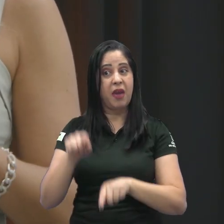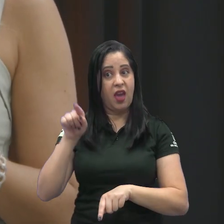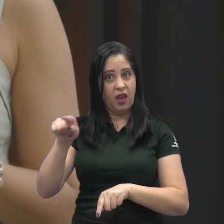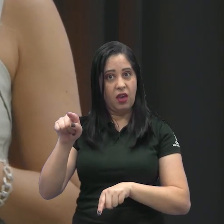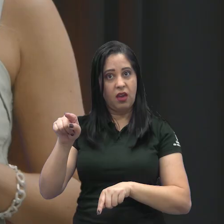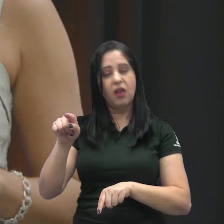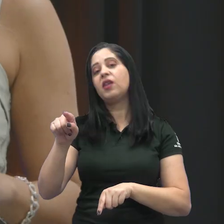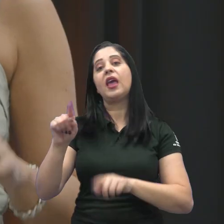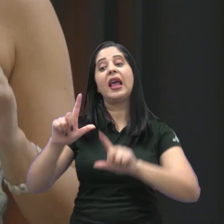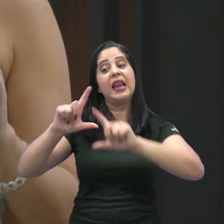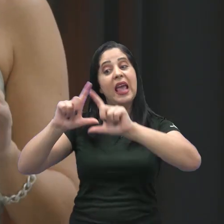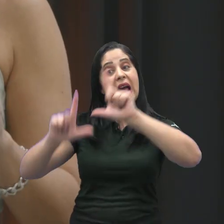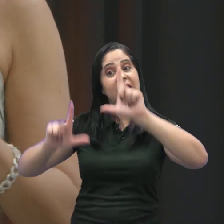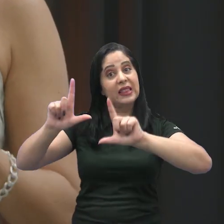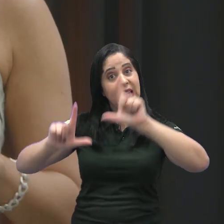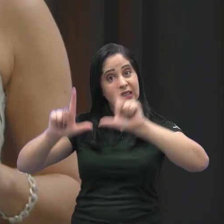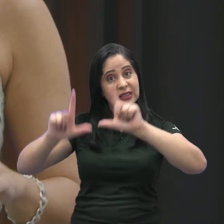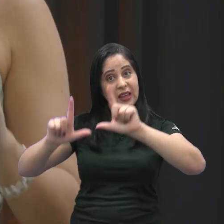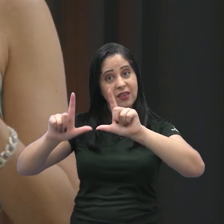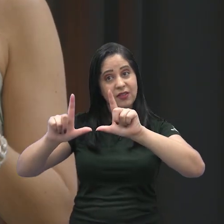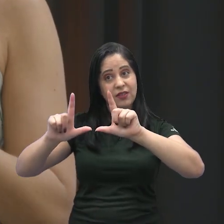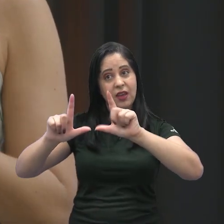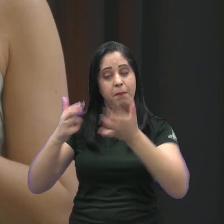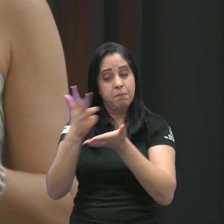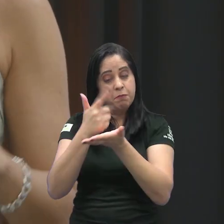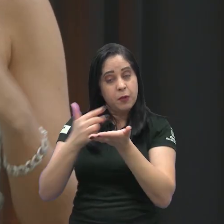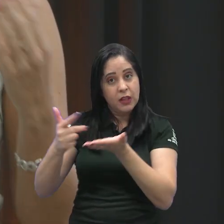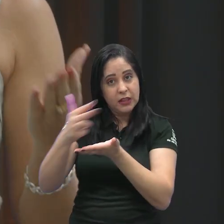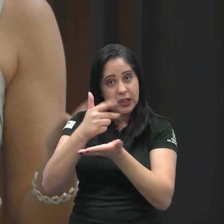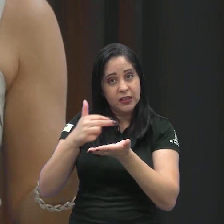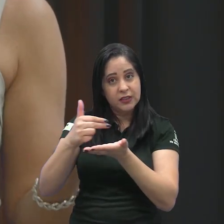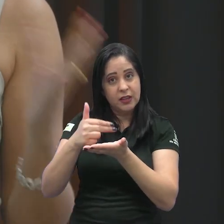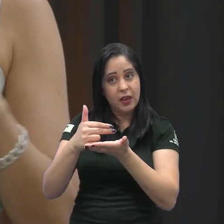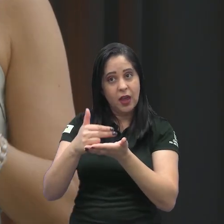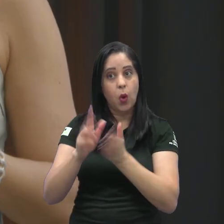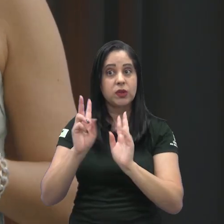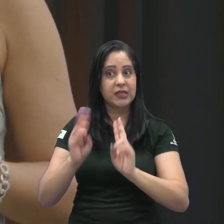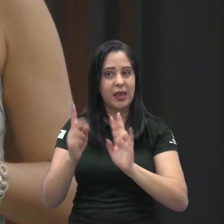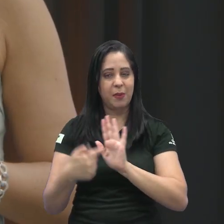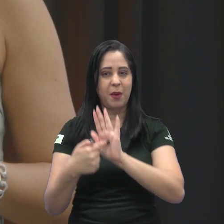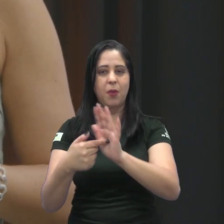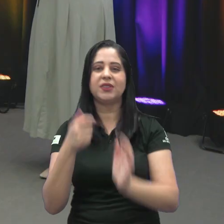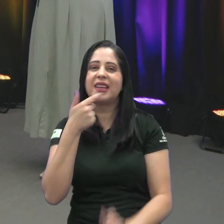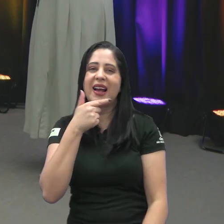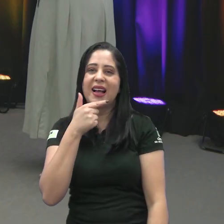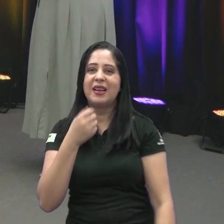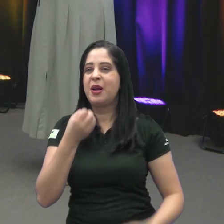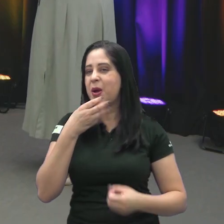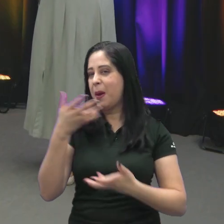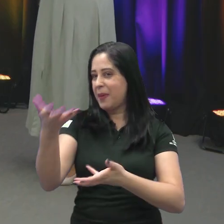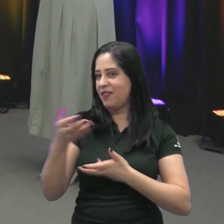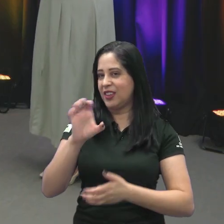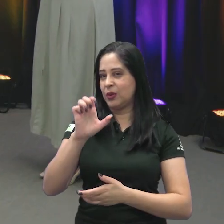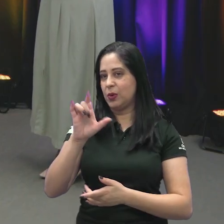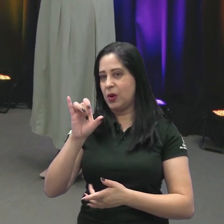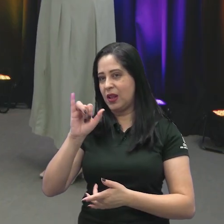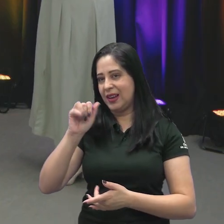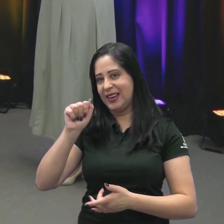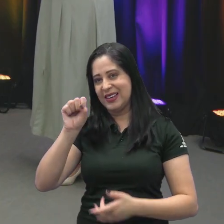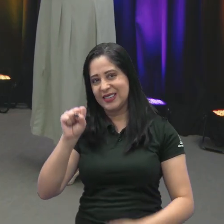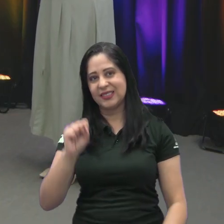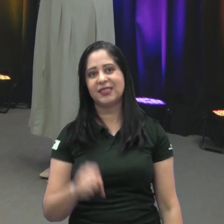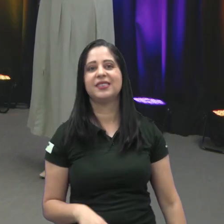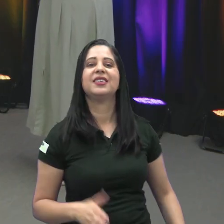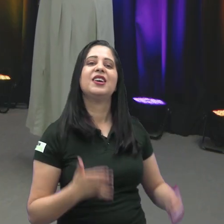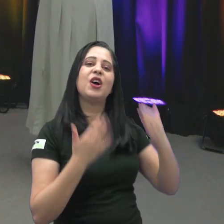um canal de TV com produção semanal de charges, com humor crítico e traços marcantes. Bem-vindo, Elias. Eu